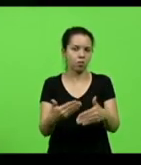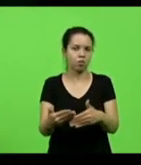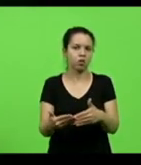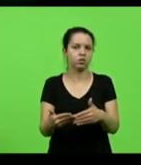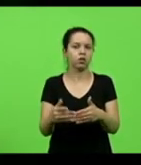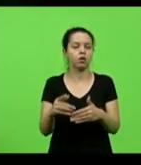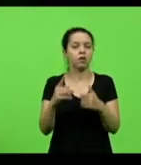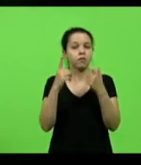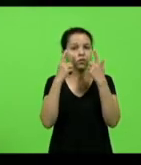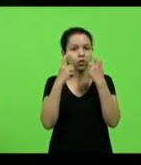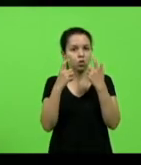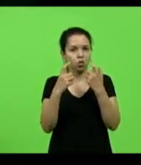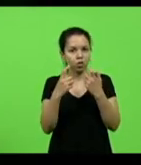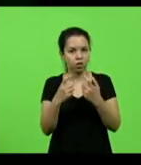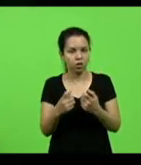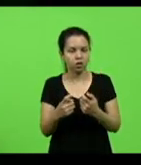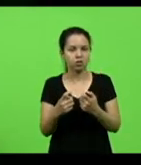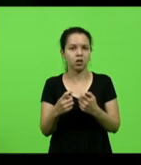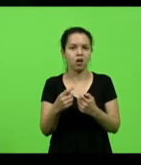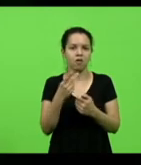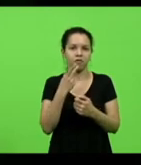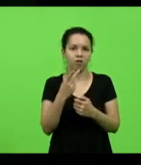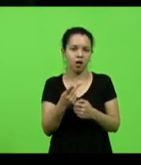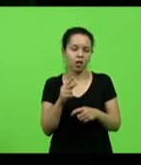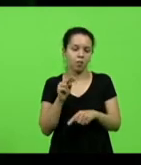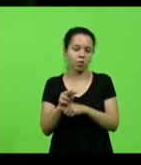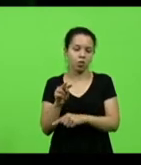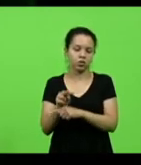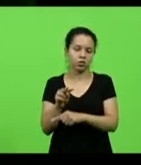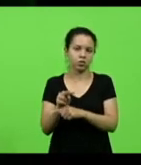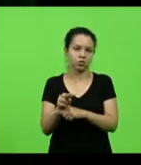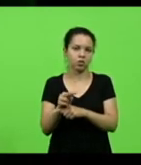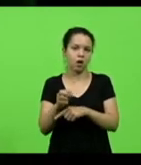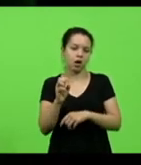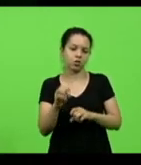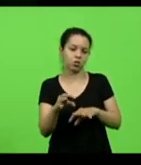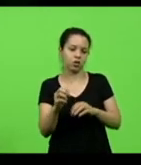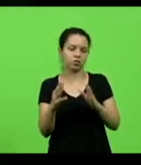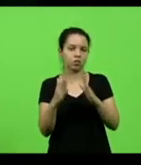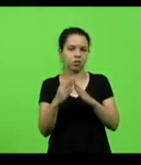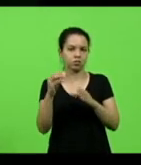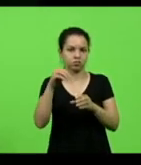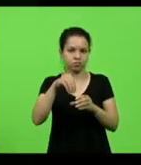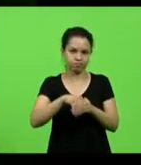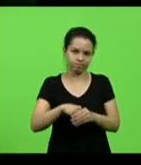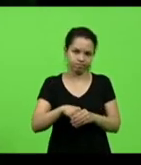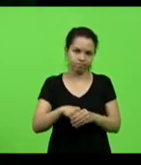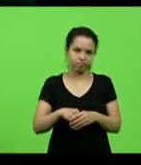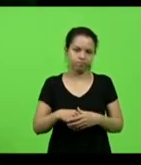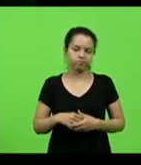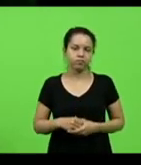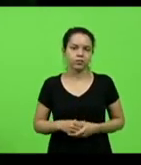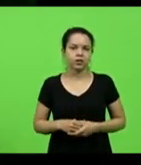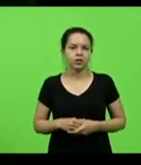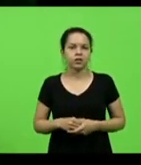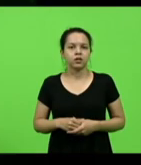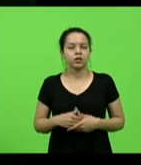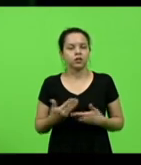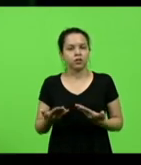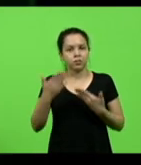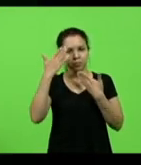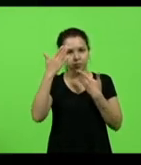violência usar como escudo, como proteção, a educação domiciliar. Obrigado, deputada Luciana,